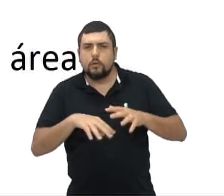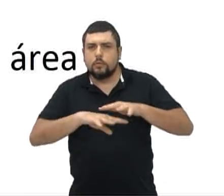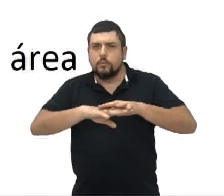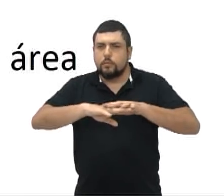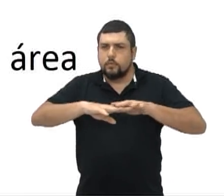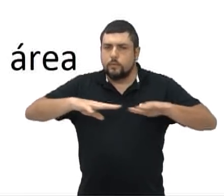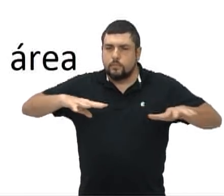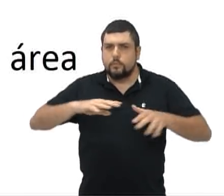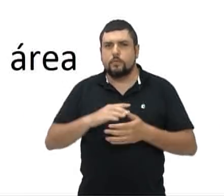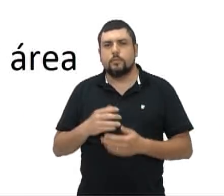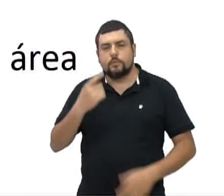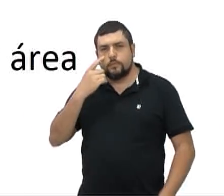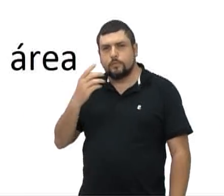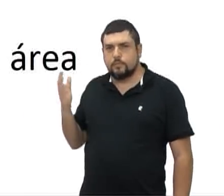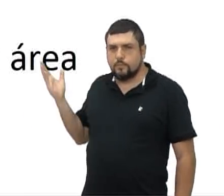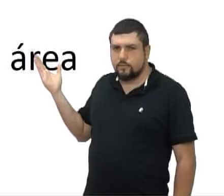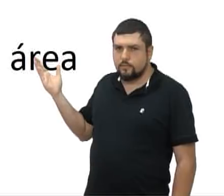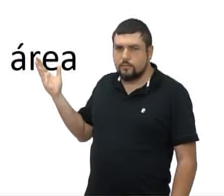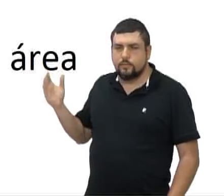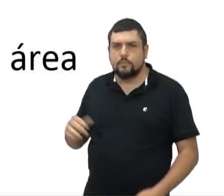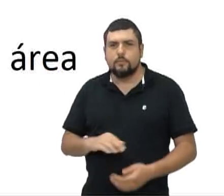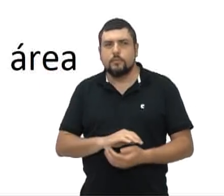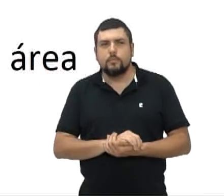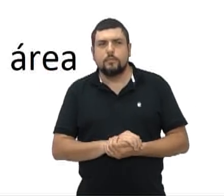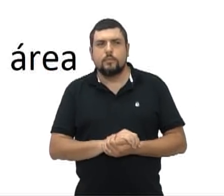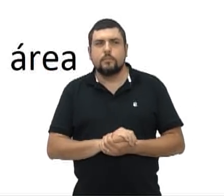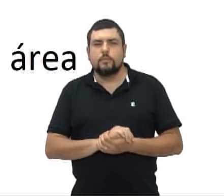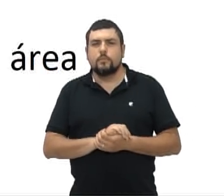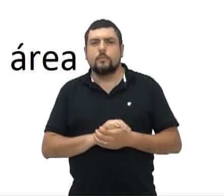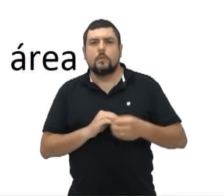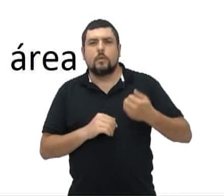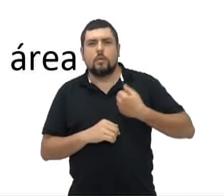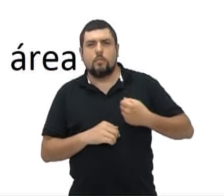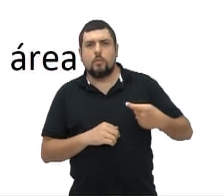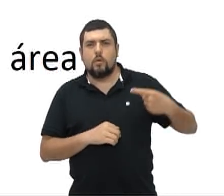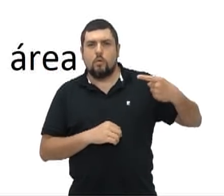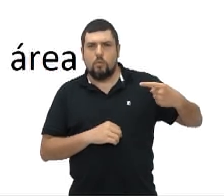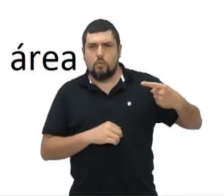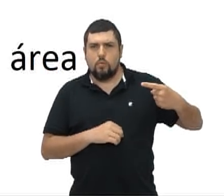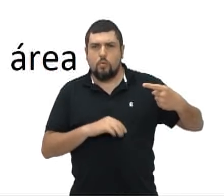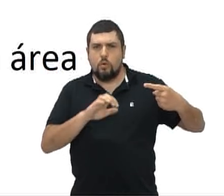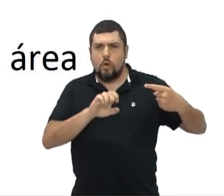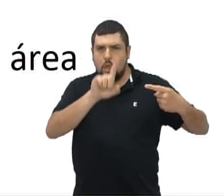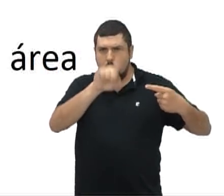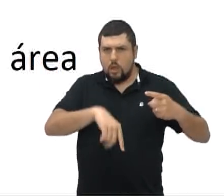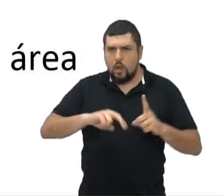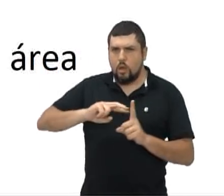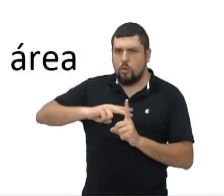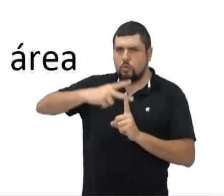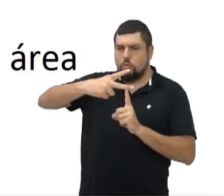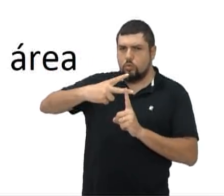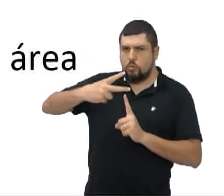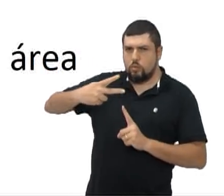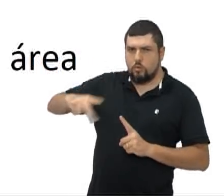quadriculada. A área da figura 1 é o dobro da área da figura